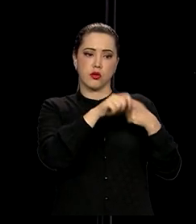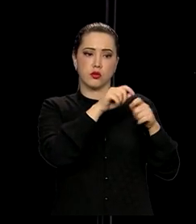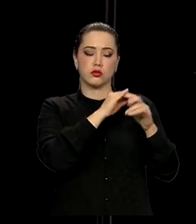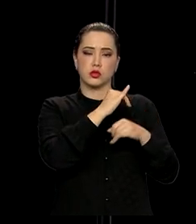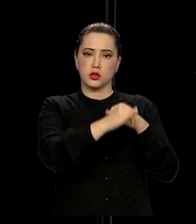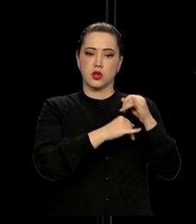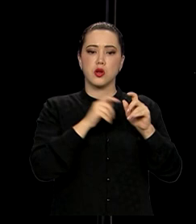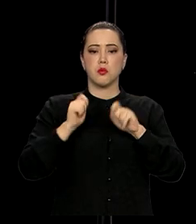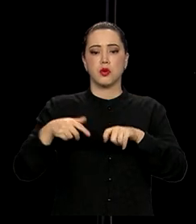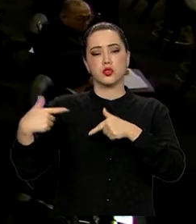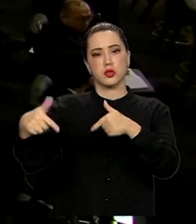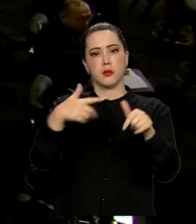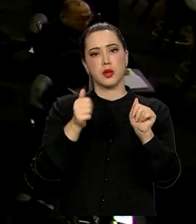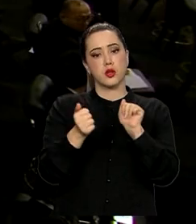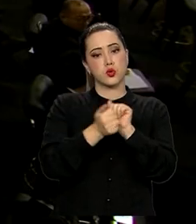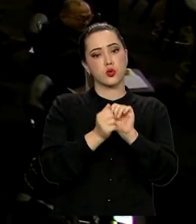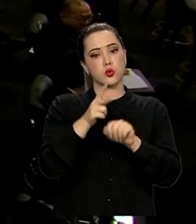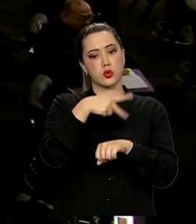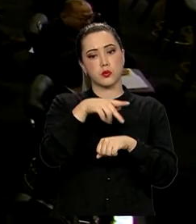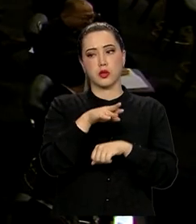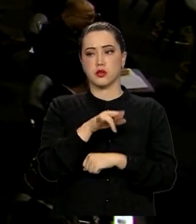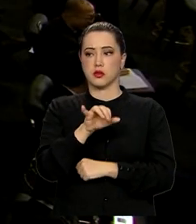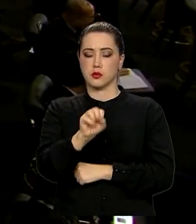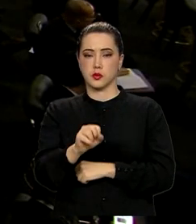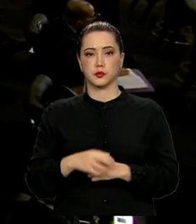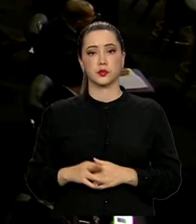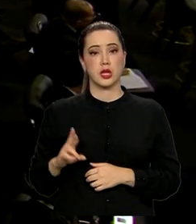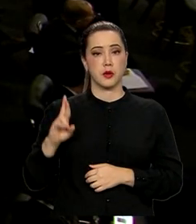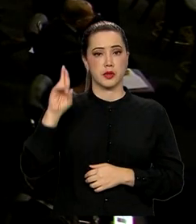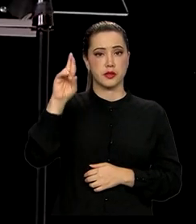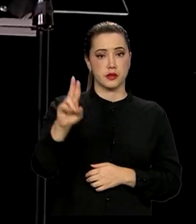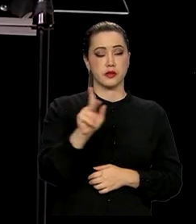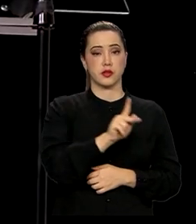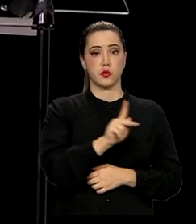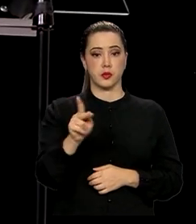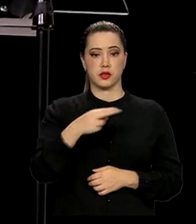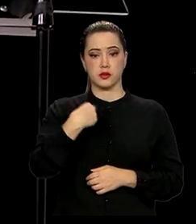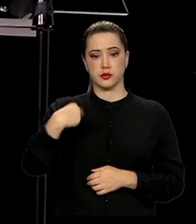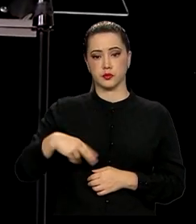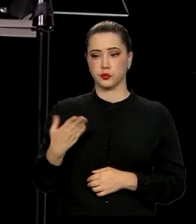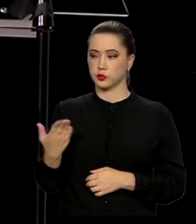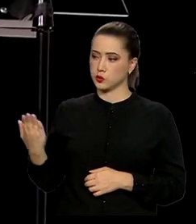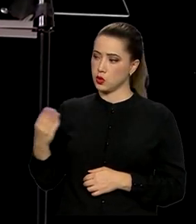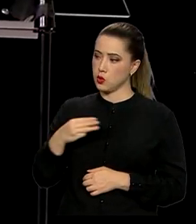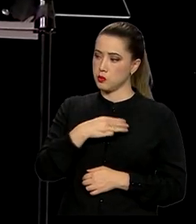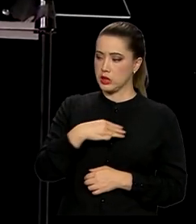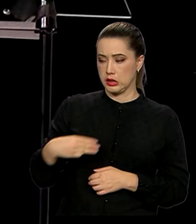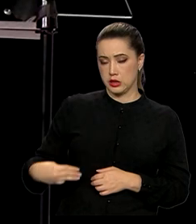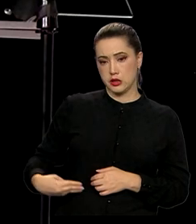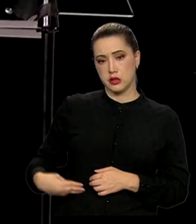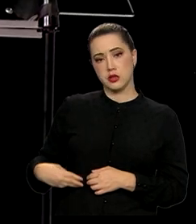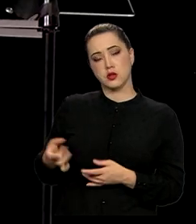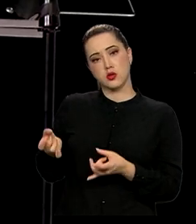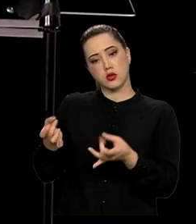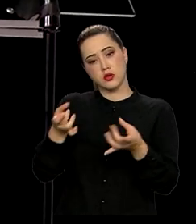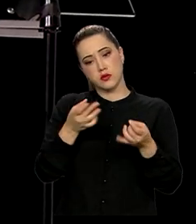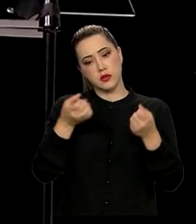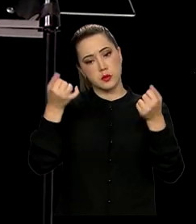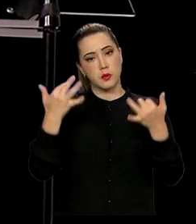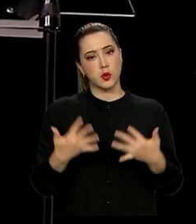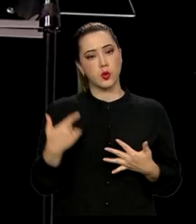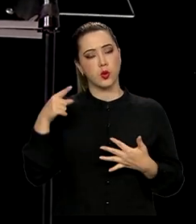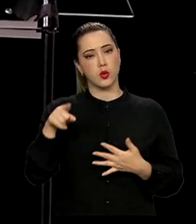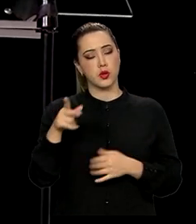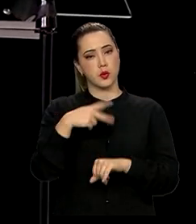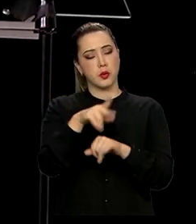com os países do BRICS. Representando o presidente da China, Xi Jinping, o ministro do Comércio, Wang Wentao, disse que o